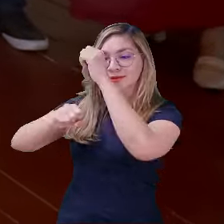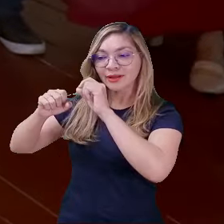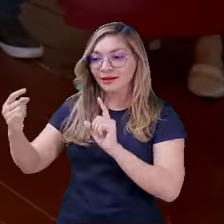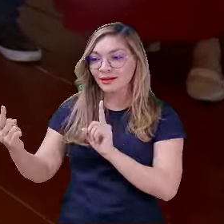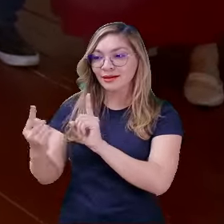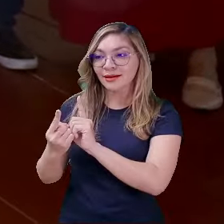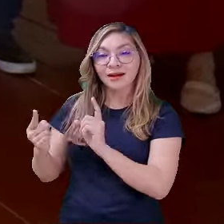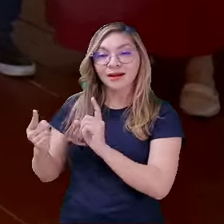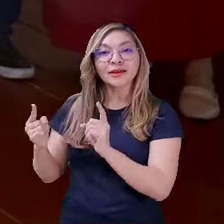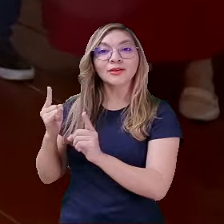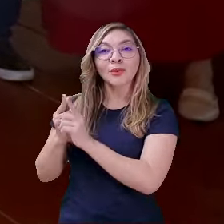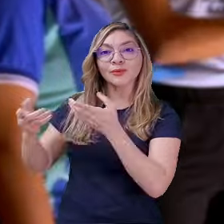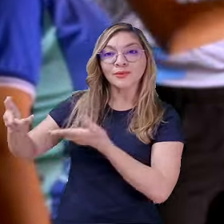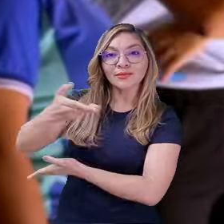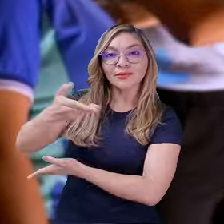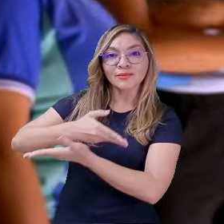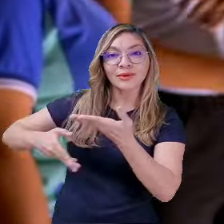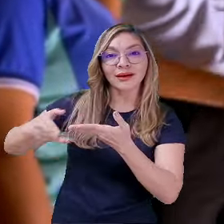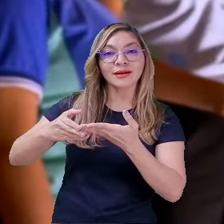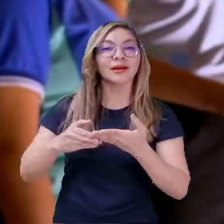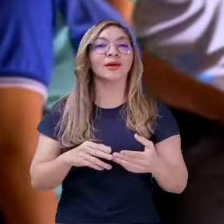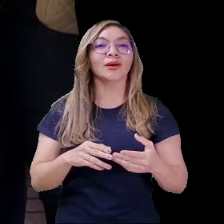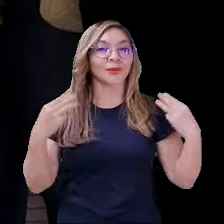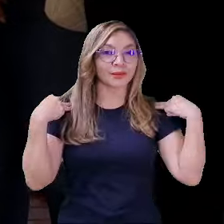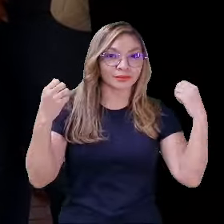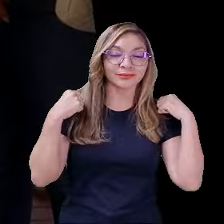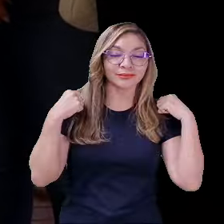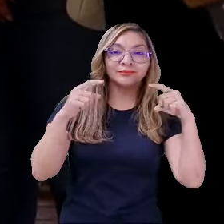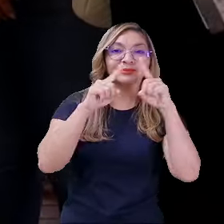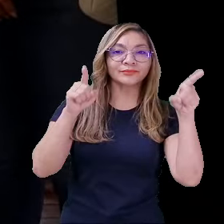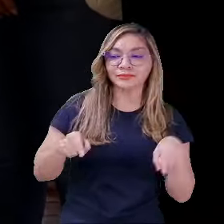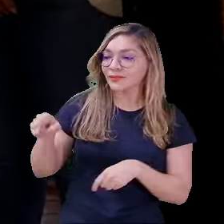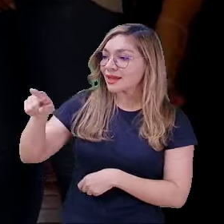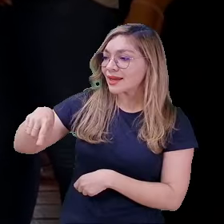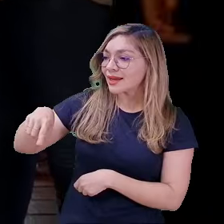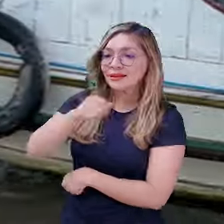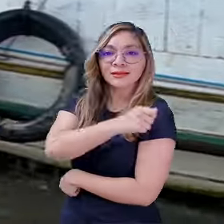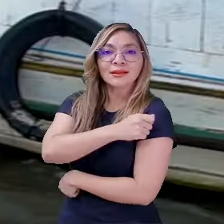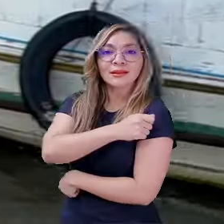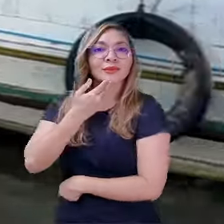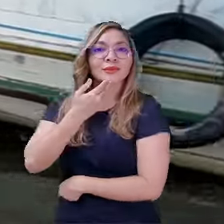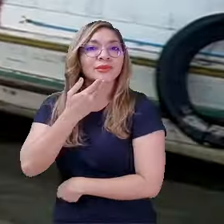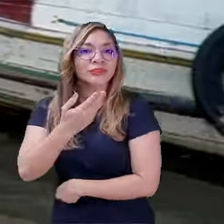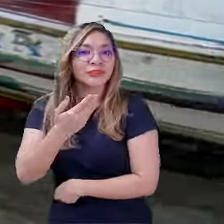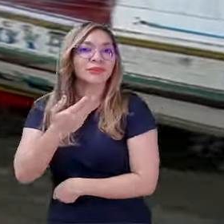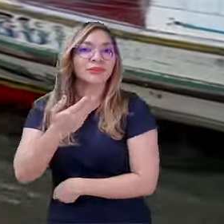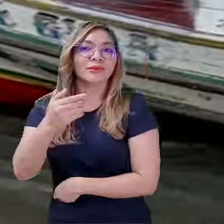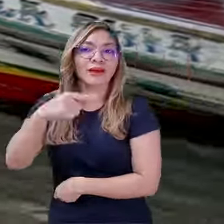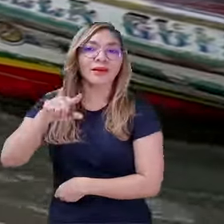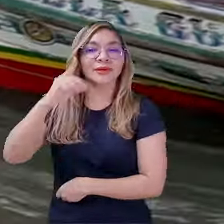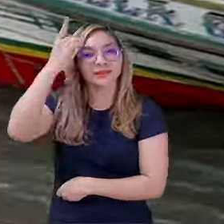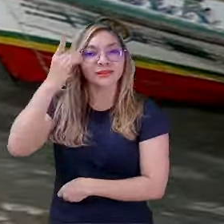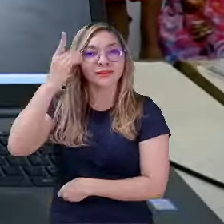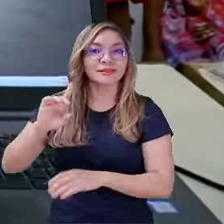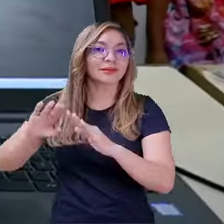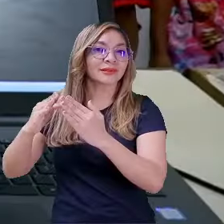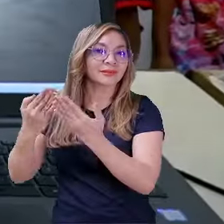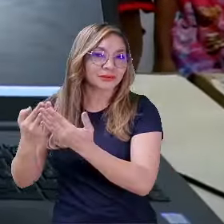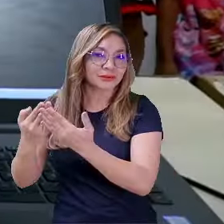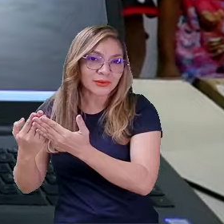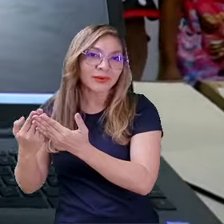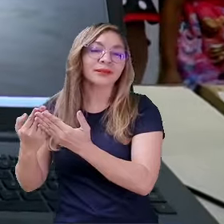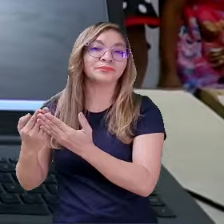A solicitação da palestra partiu dos próprios estudantes com a direção da Escola Bosque, localizada no arquipélago do Bailique. A